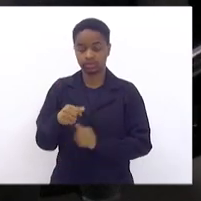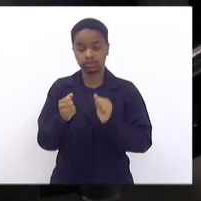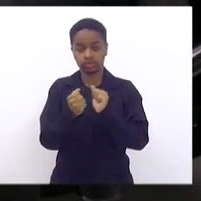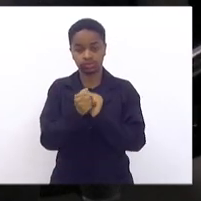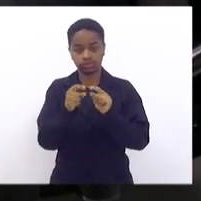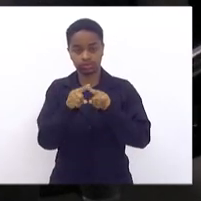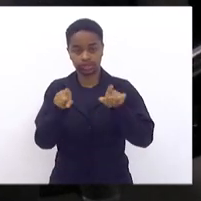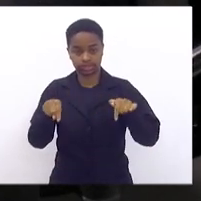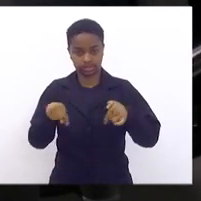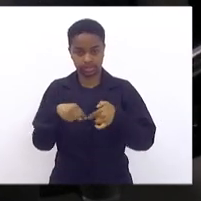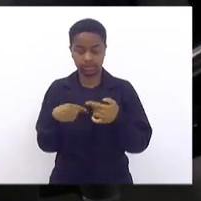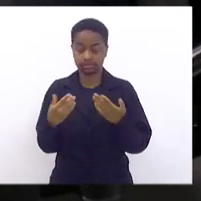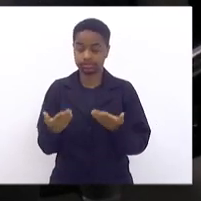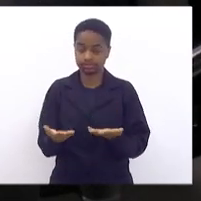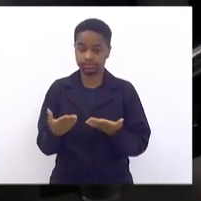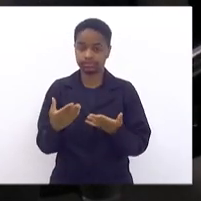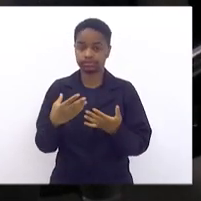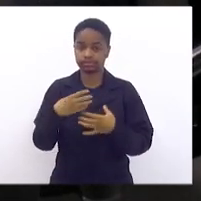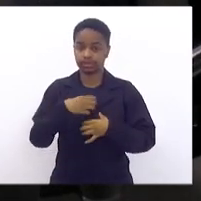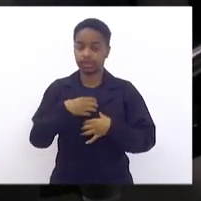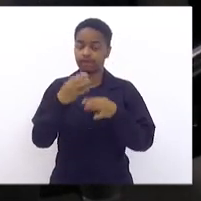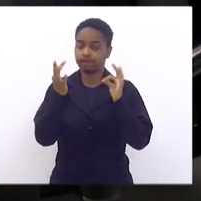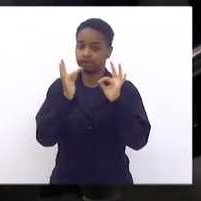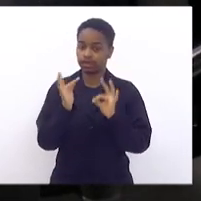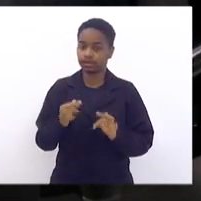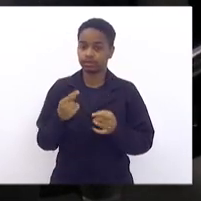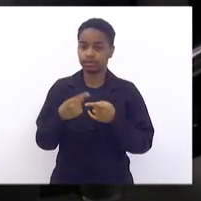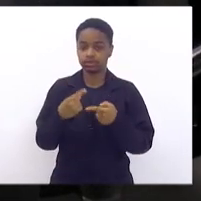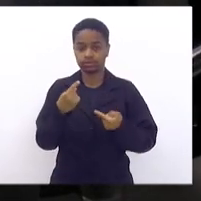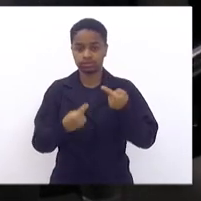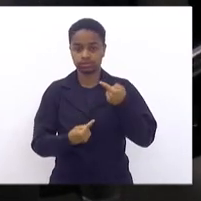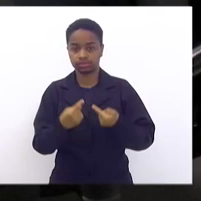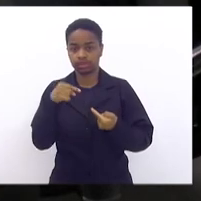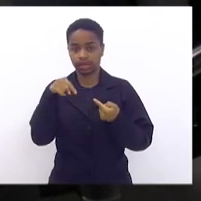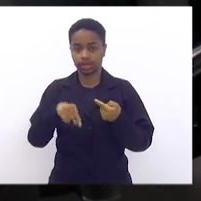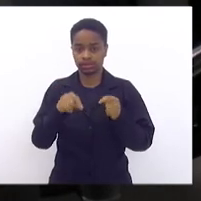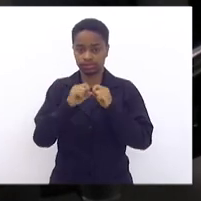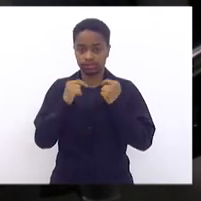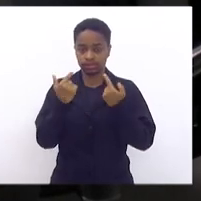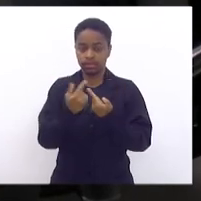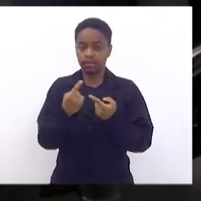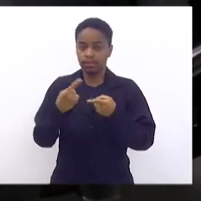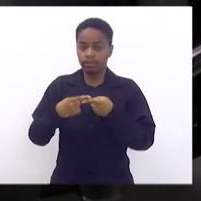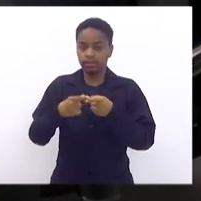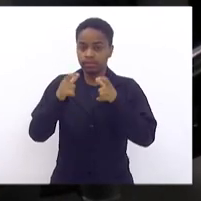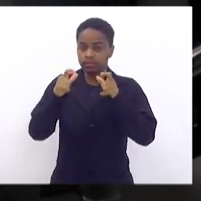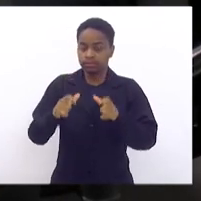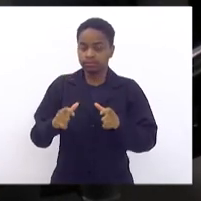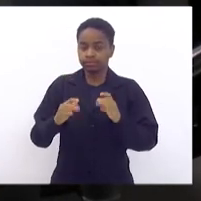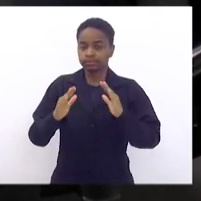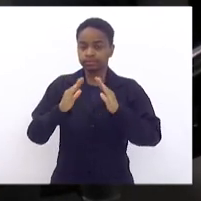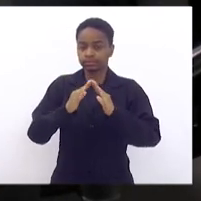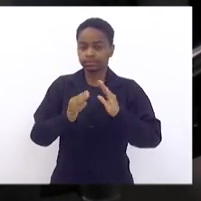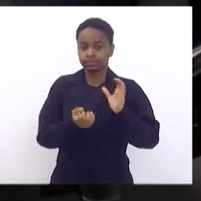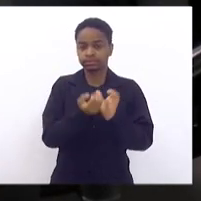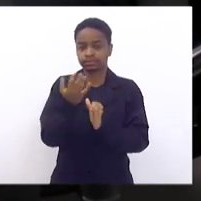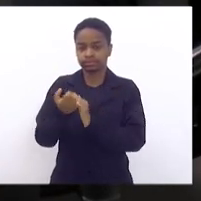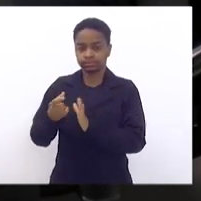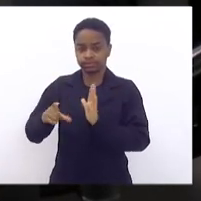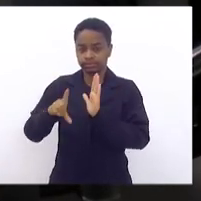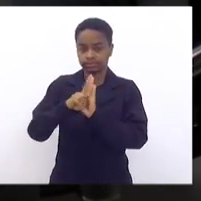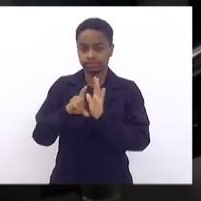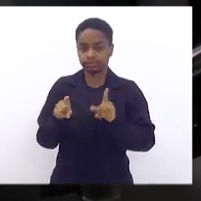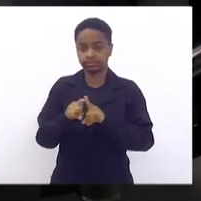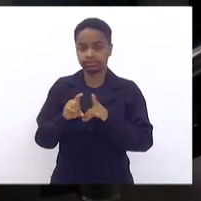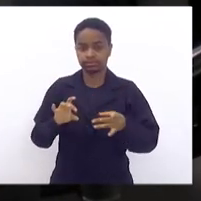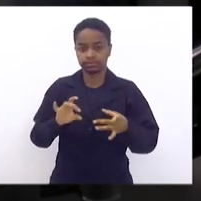conosco. Então, a gente fica muito feliz de trazer esse debate para essa casa, que é a Casa das Leis, que é a nossa casa aqui, a casa